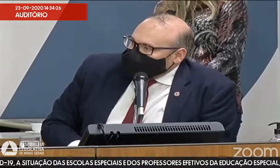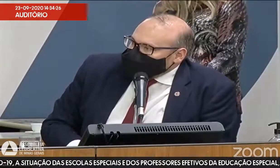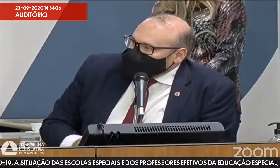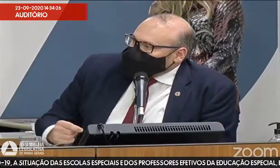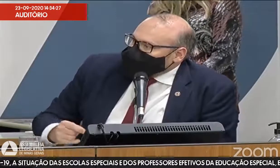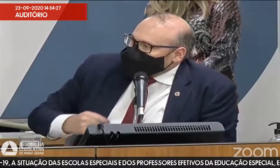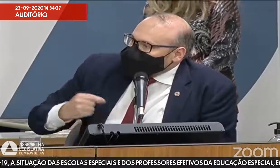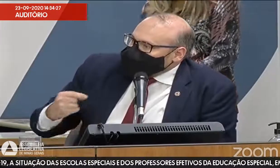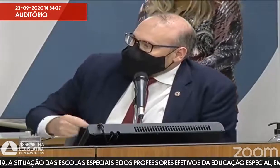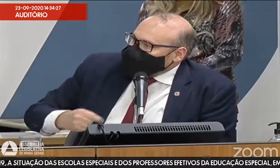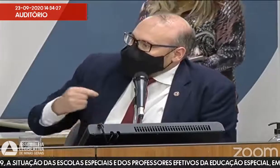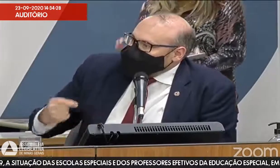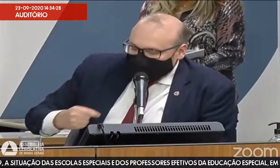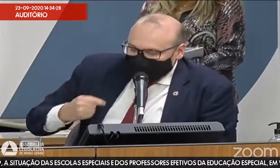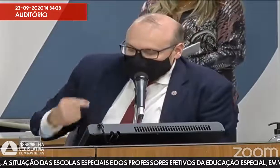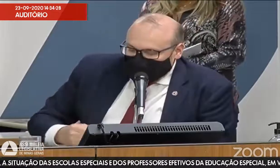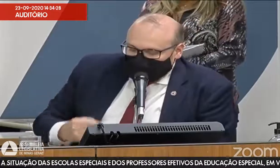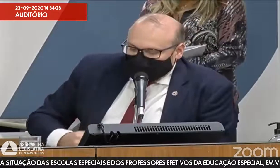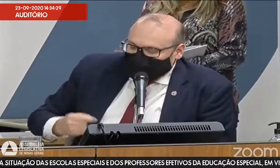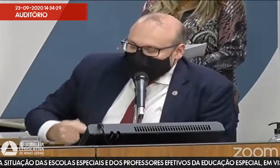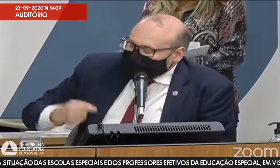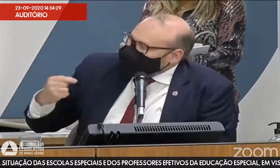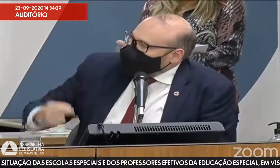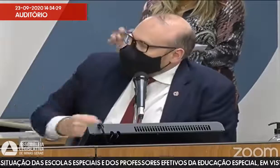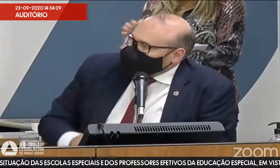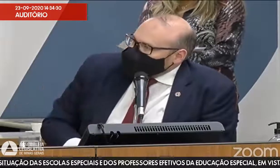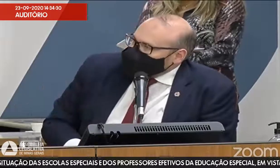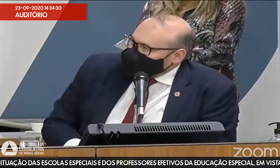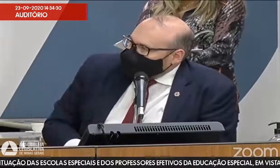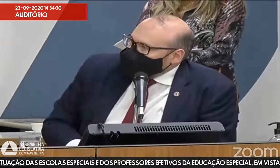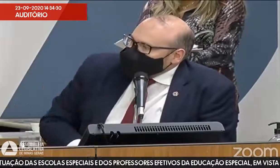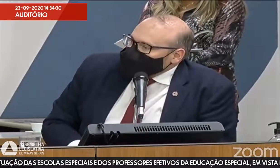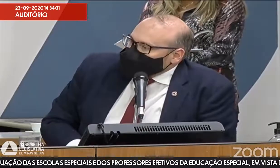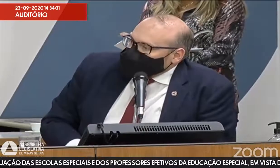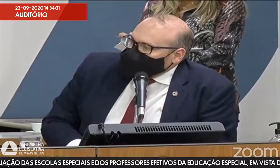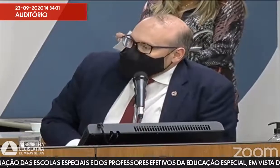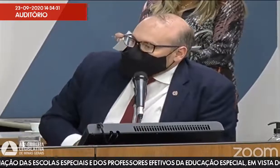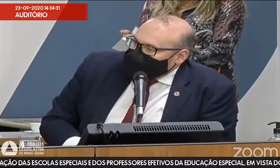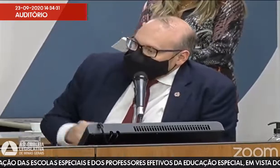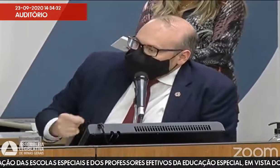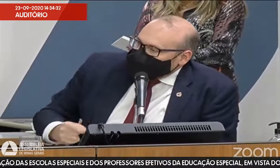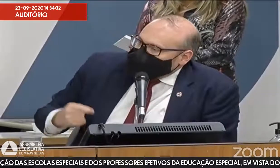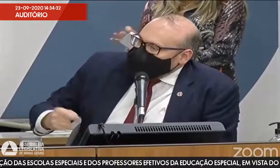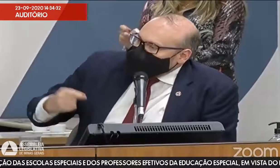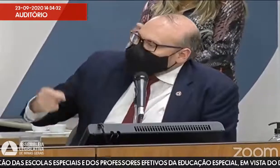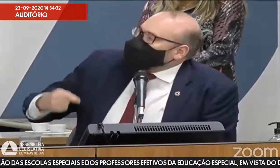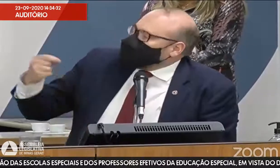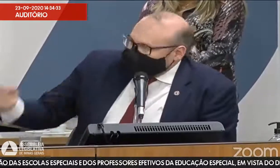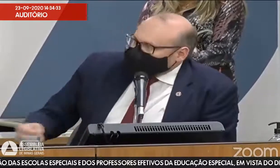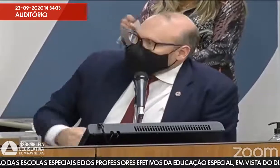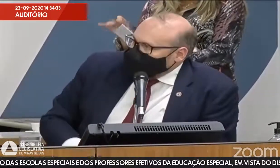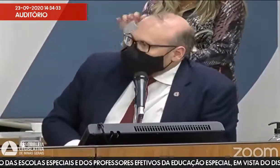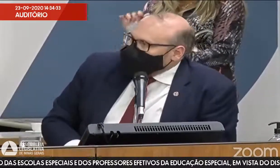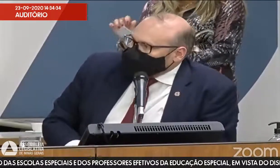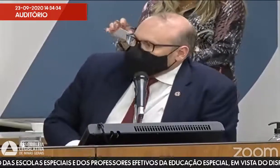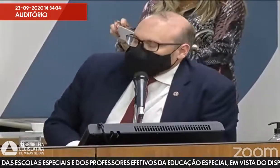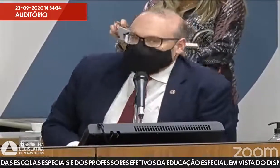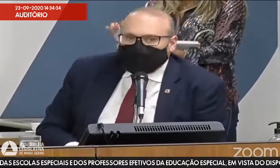a gente precisa também dar nessa comissão espaço para o